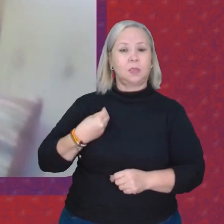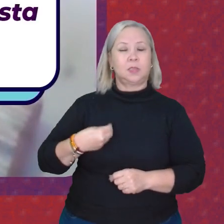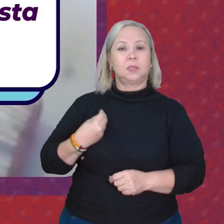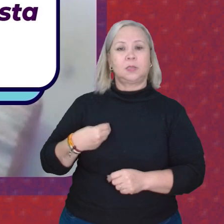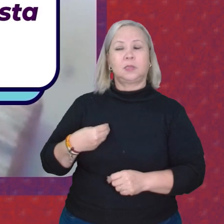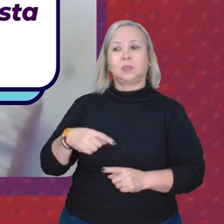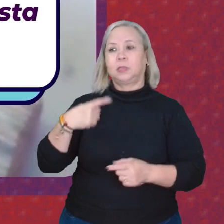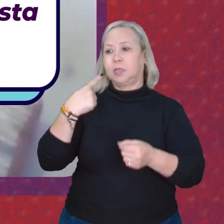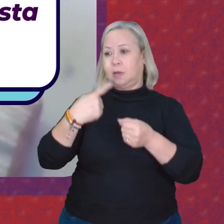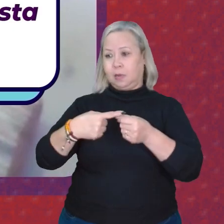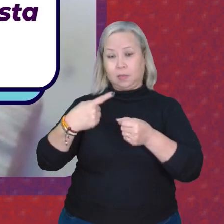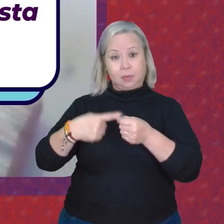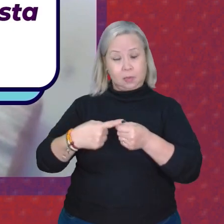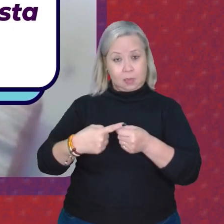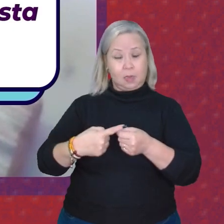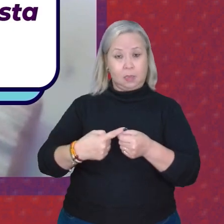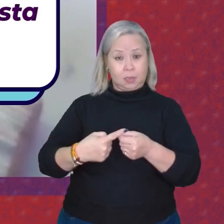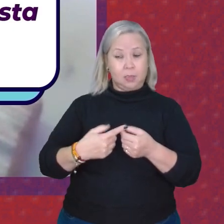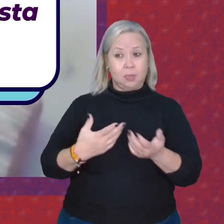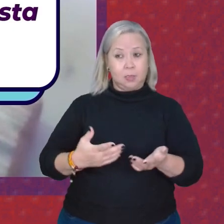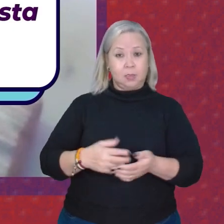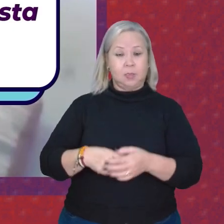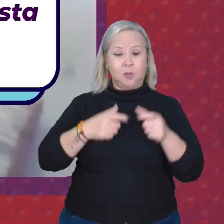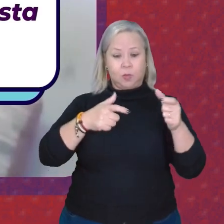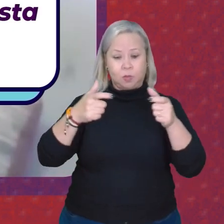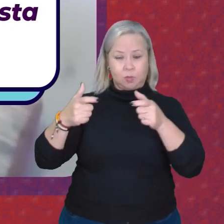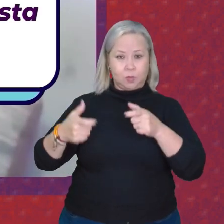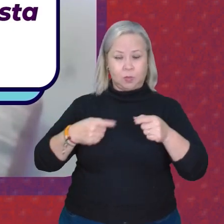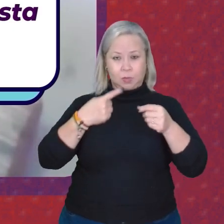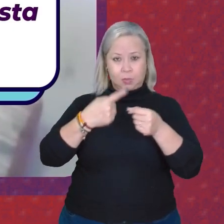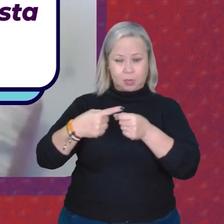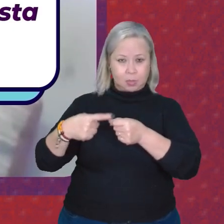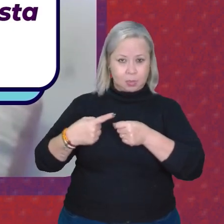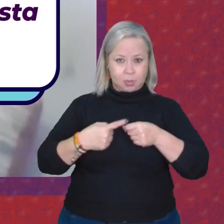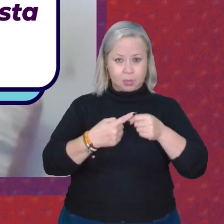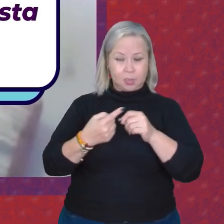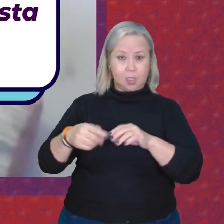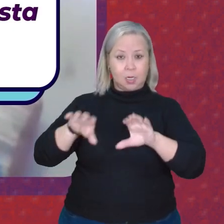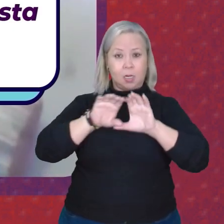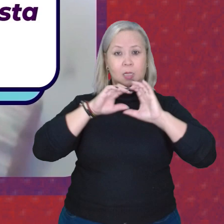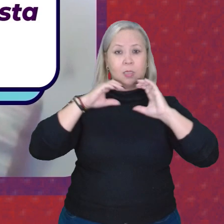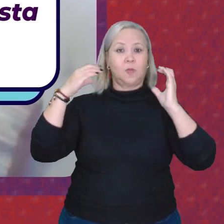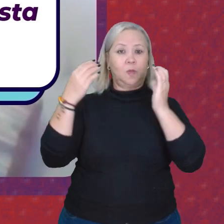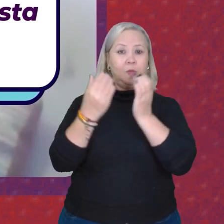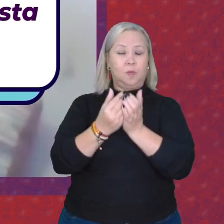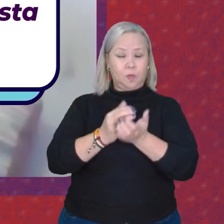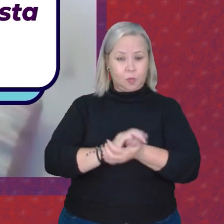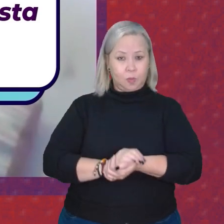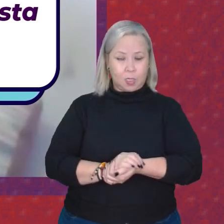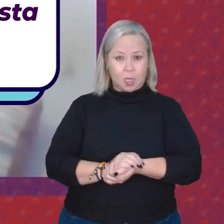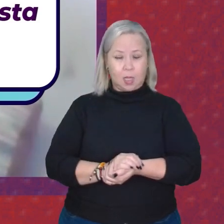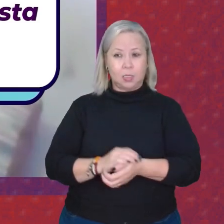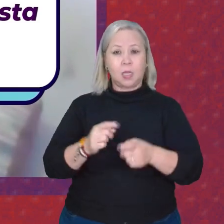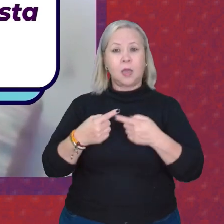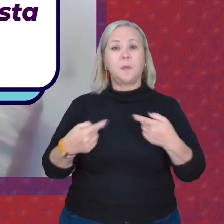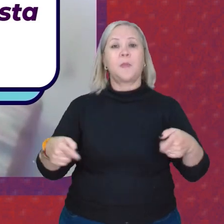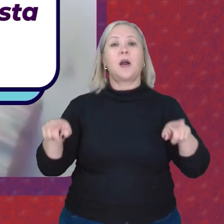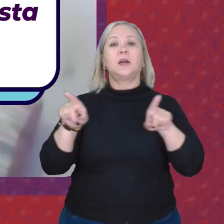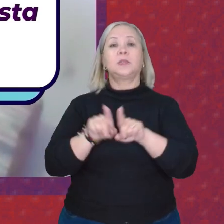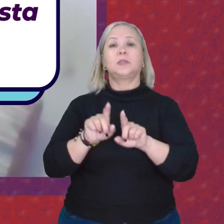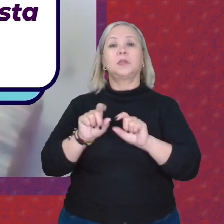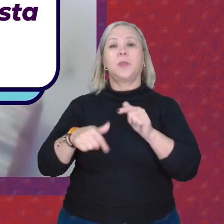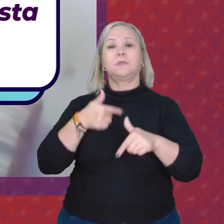nas cidades, né, nos espaços urbanos, nas comunidades, mas também